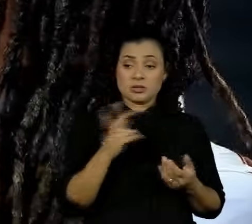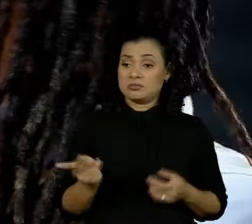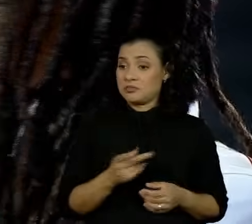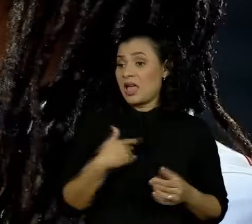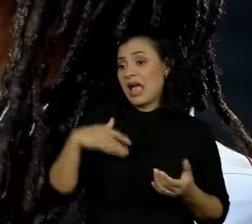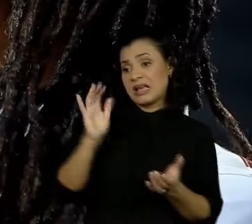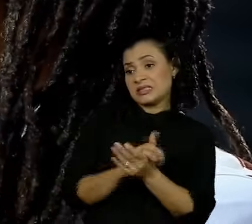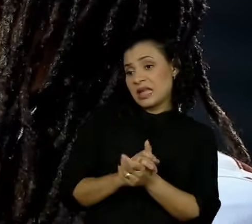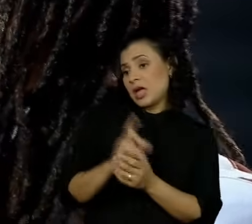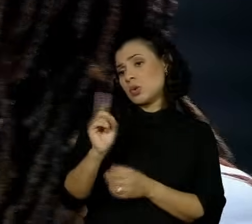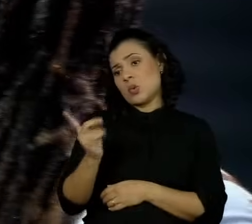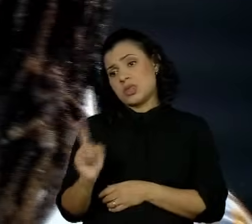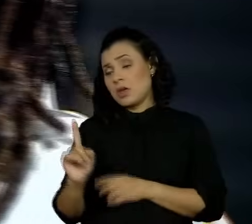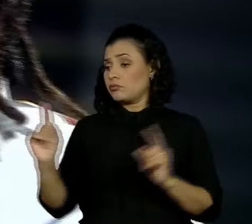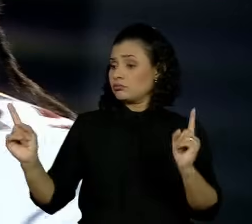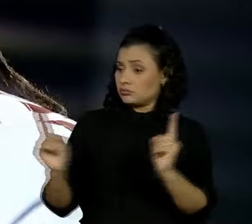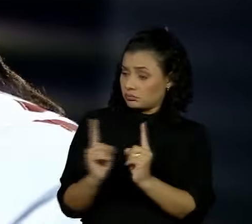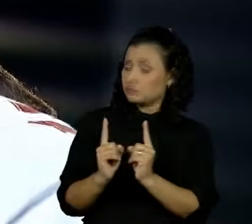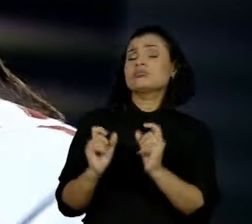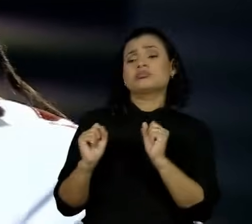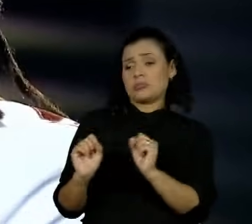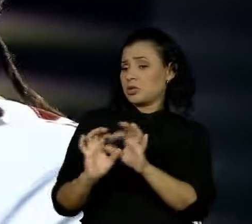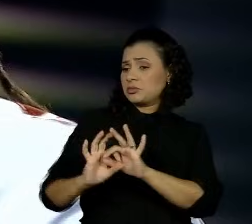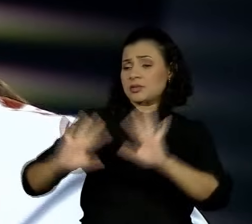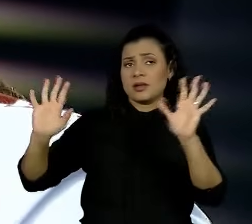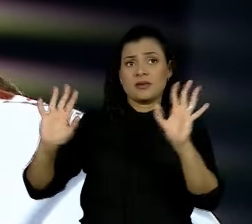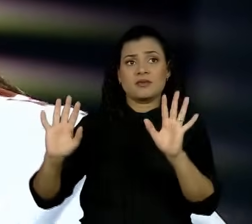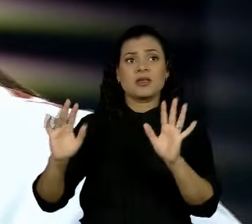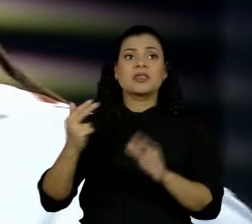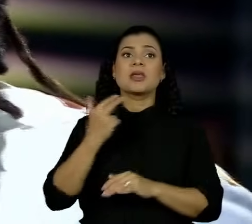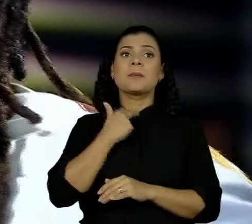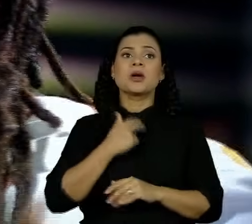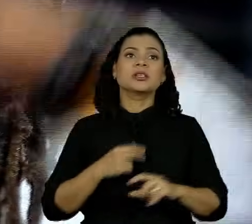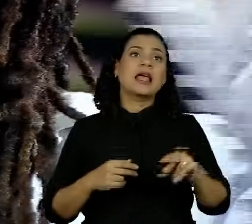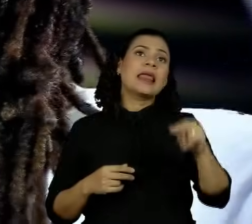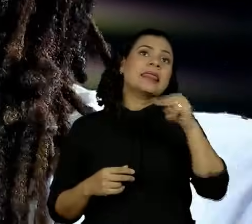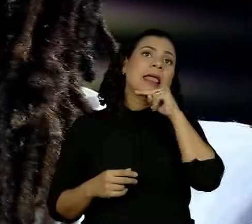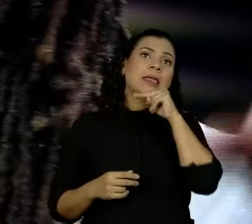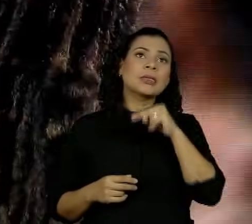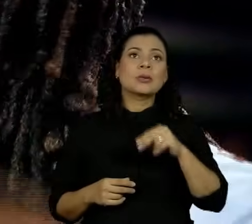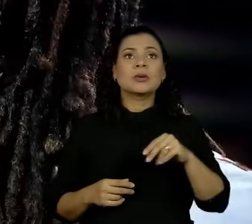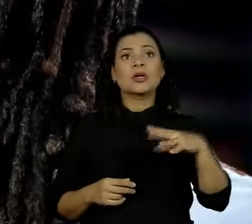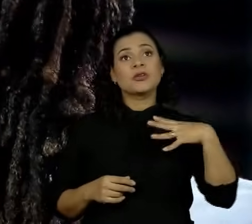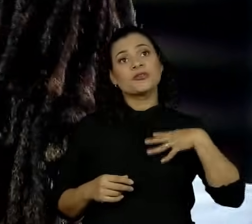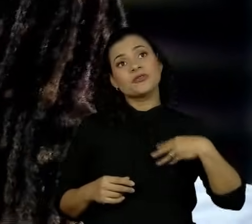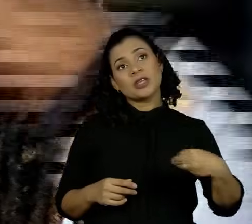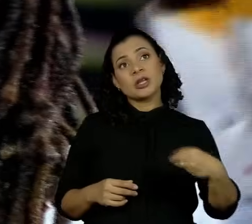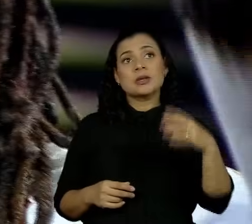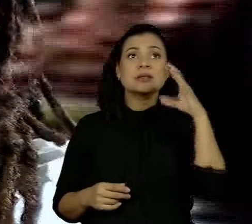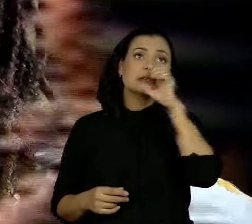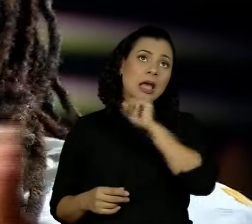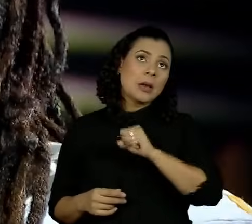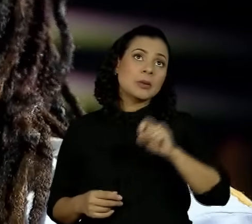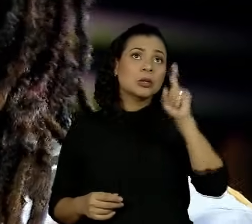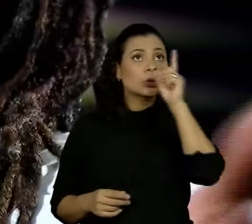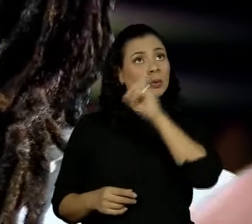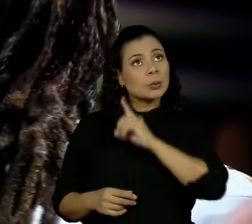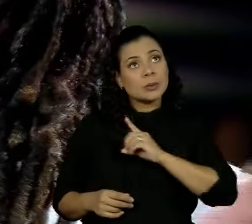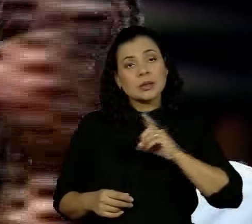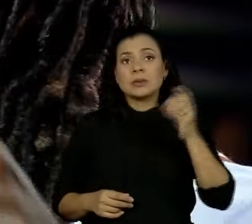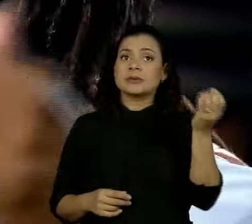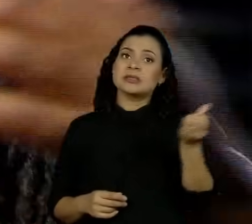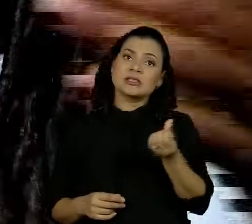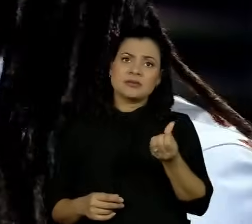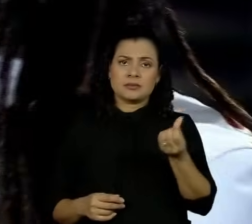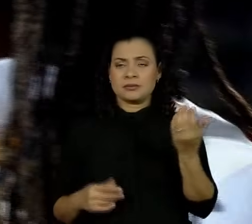não, mas que querem se encontrar, não dá pra você colocar um monte de neto, e filho e refeição no sábado, domingo, sexta. Gente,